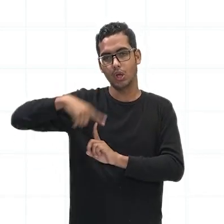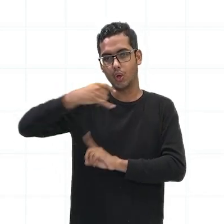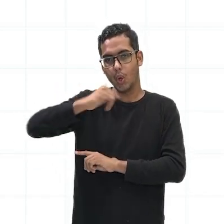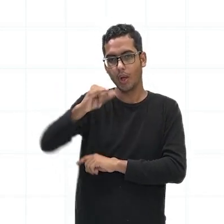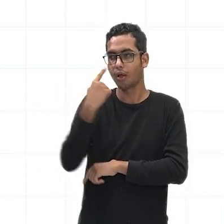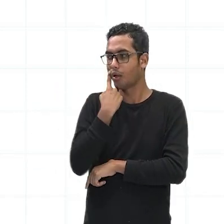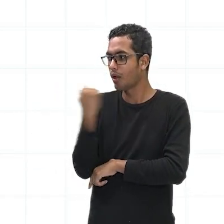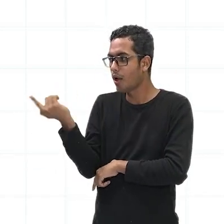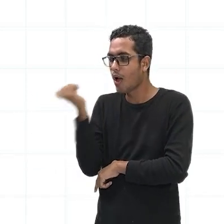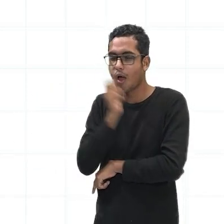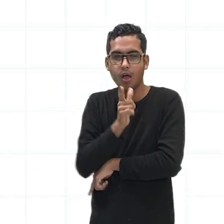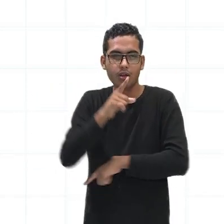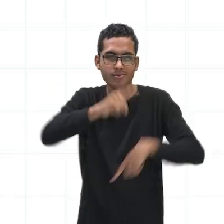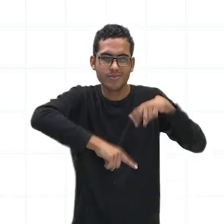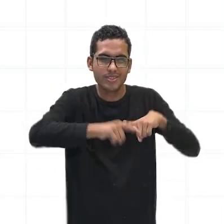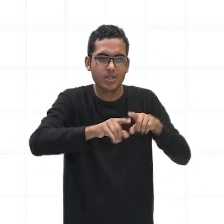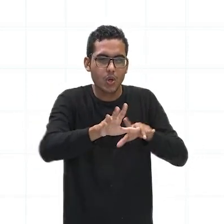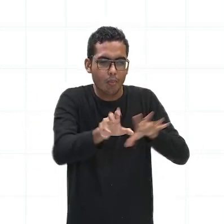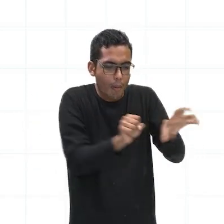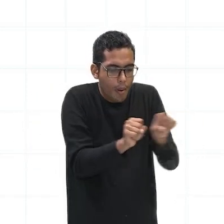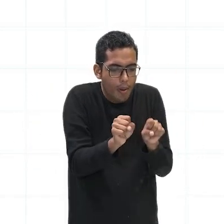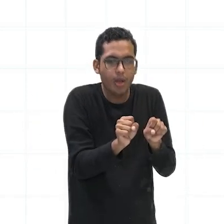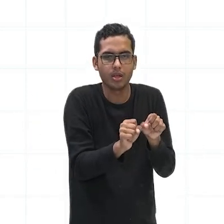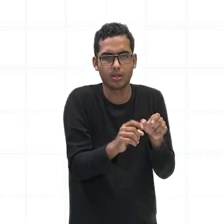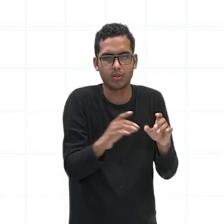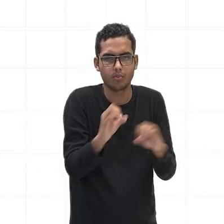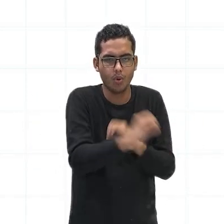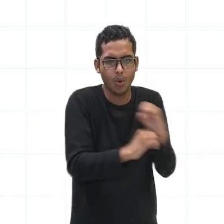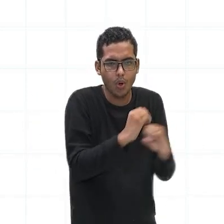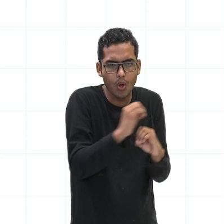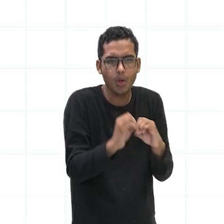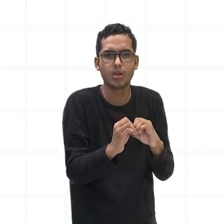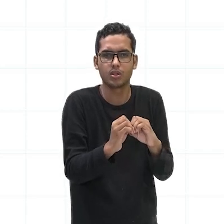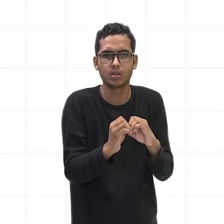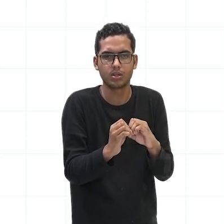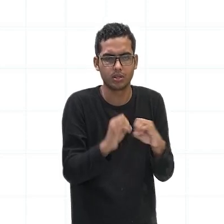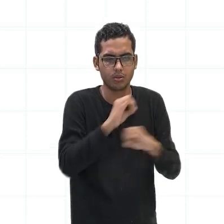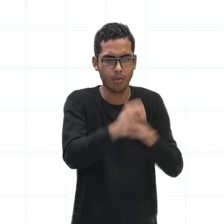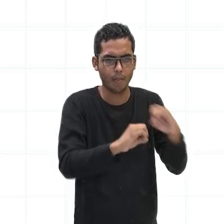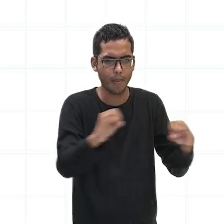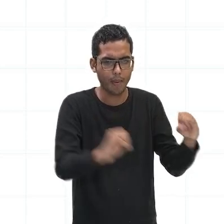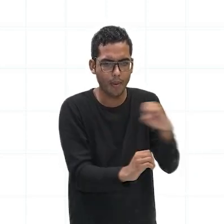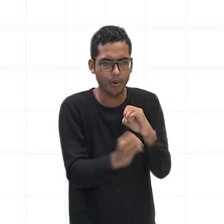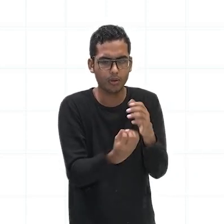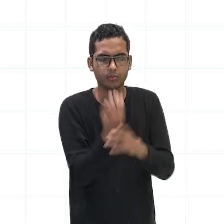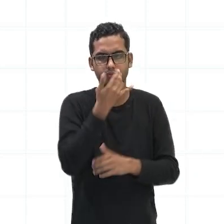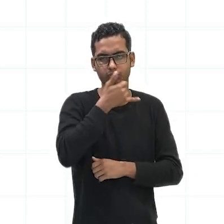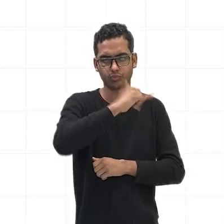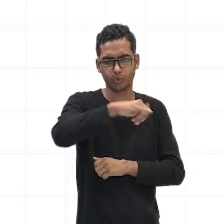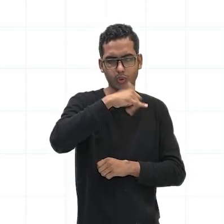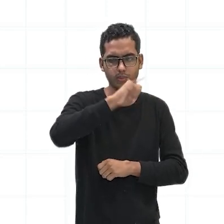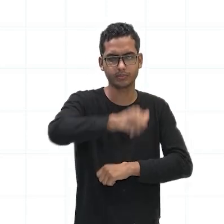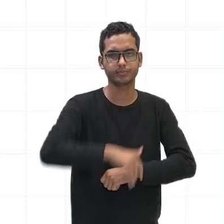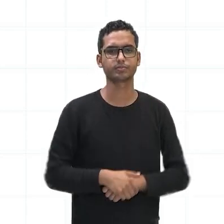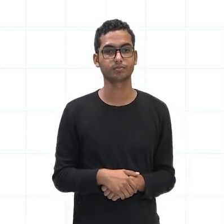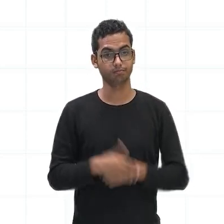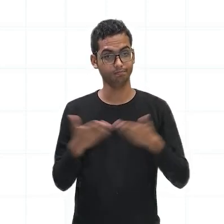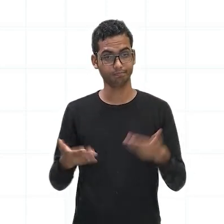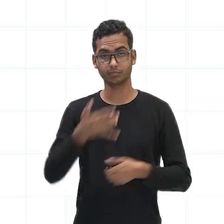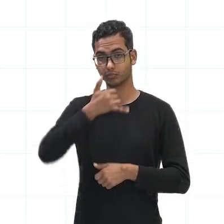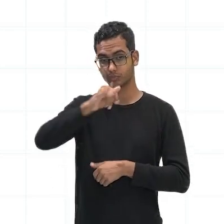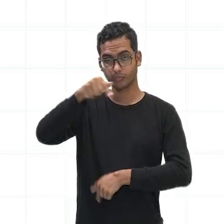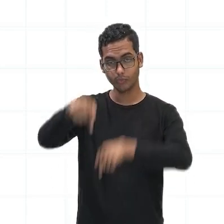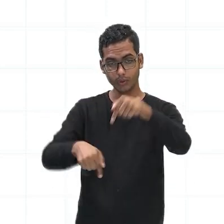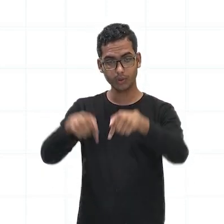com ligações, liberando sua geração por meio da quebra de suas associações. Então a gente vai ter a energia química, né?